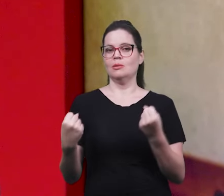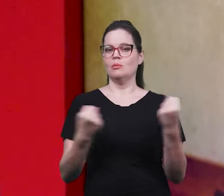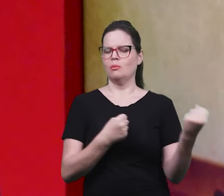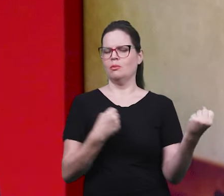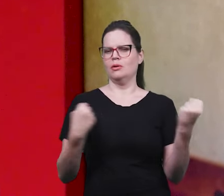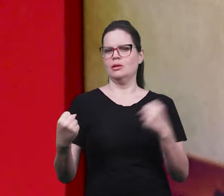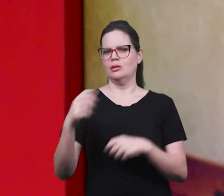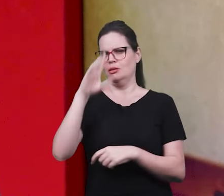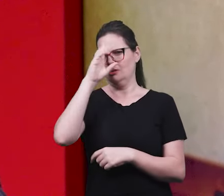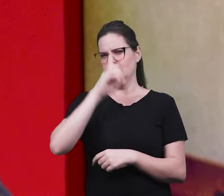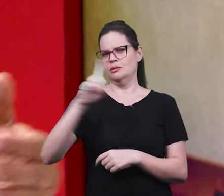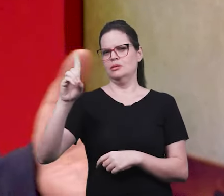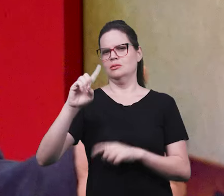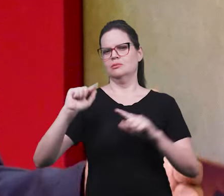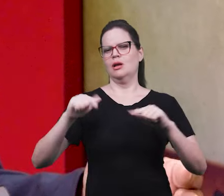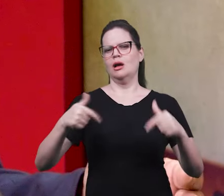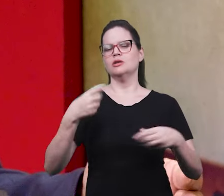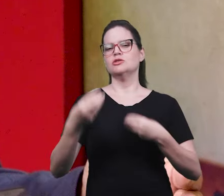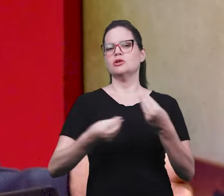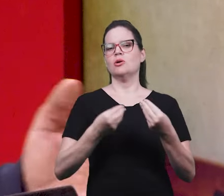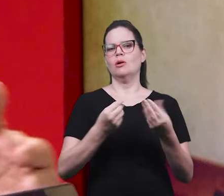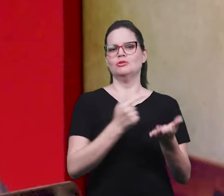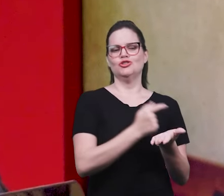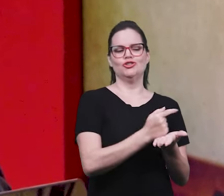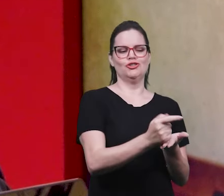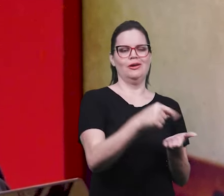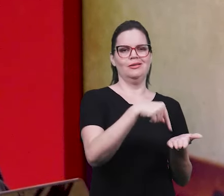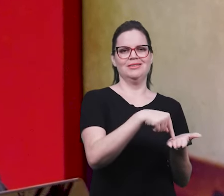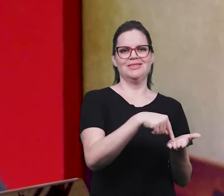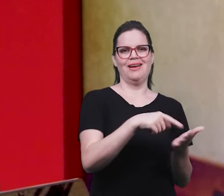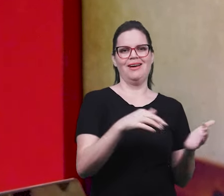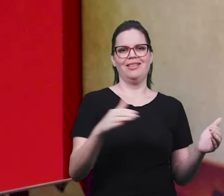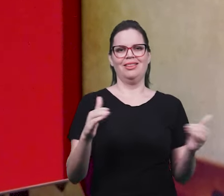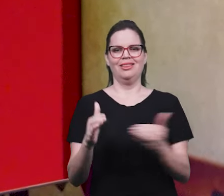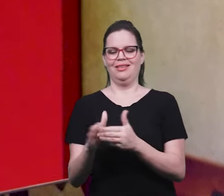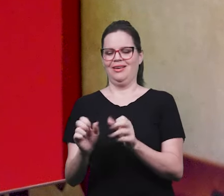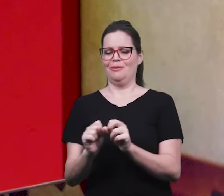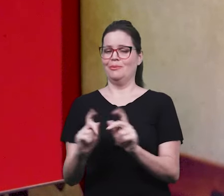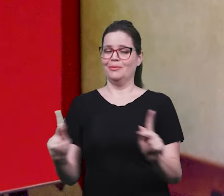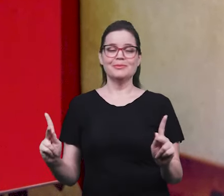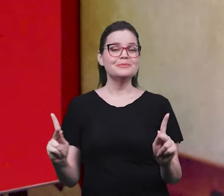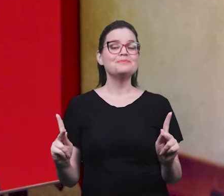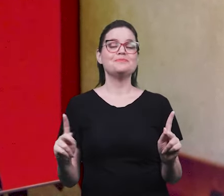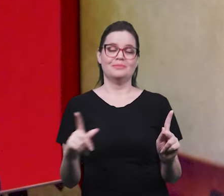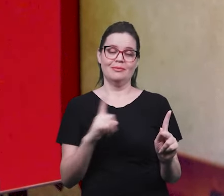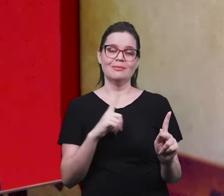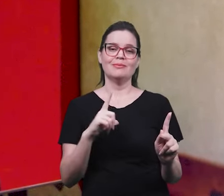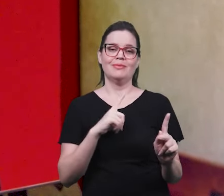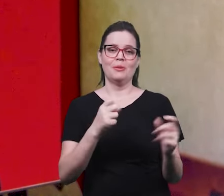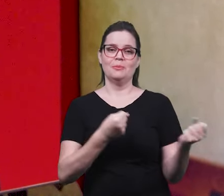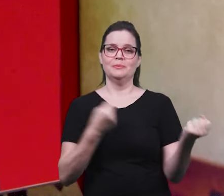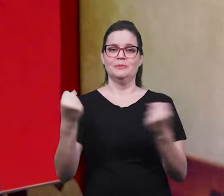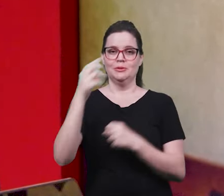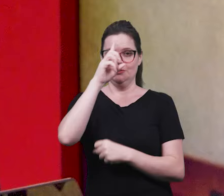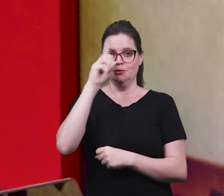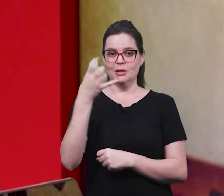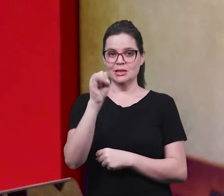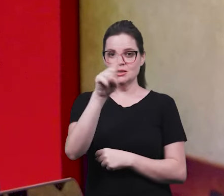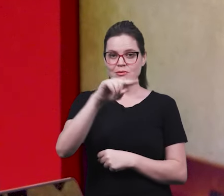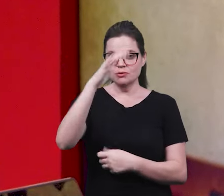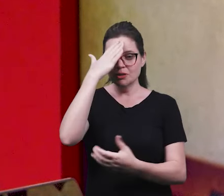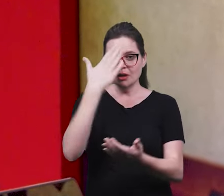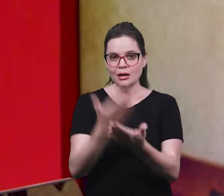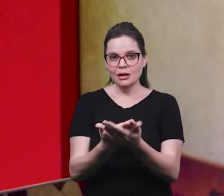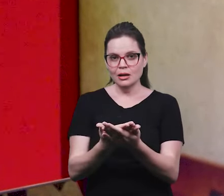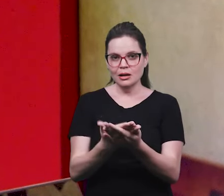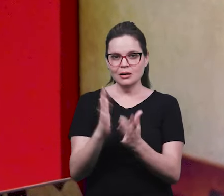esse poder de Deus é manifesto desde o Gênesis. Em Apocalipse, toda a palavra mostra o poder dele. E naqueles que creem,